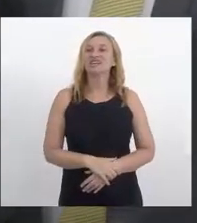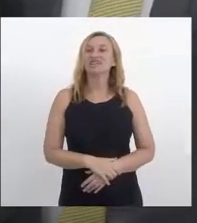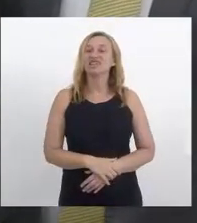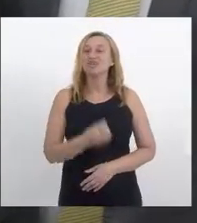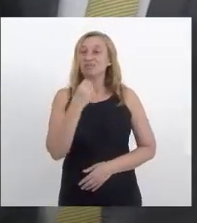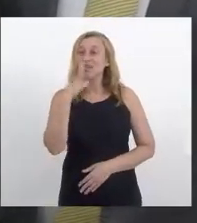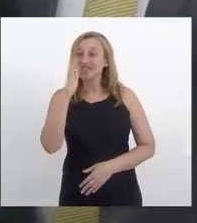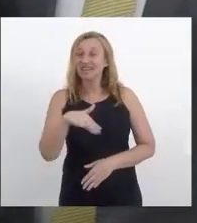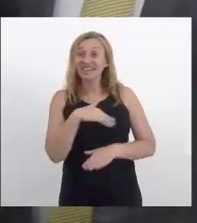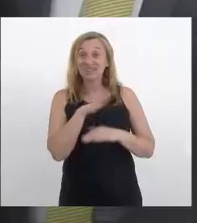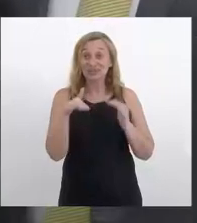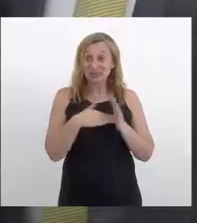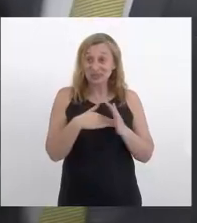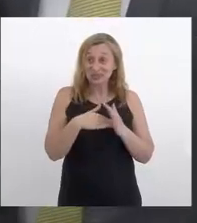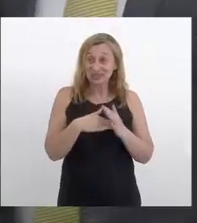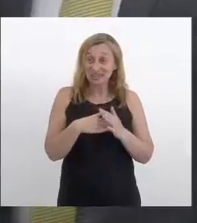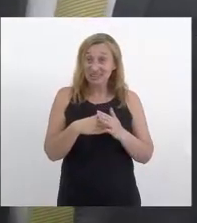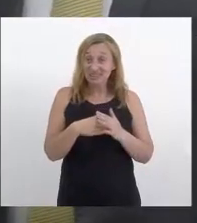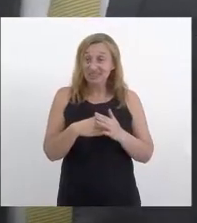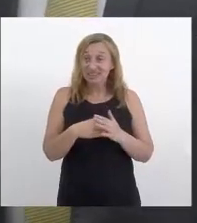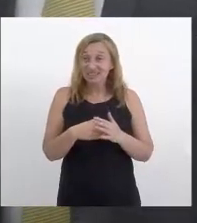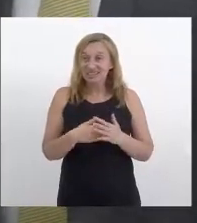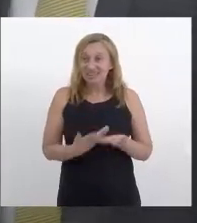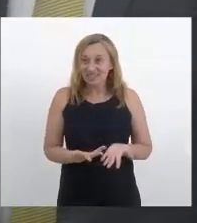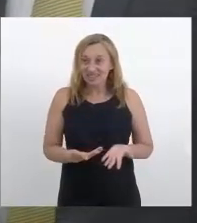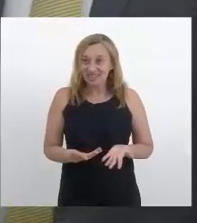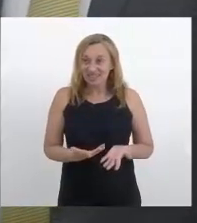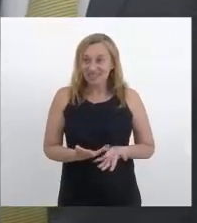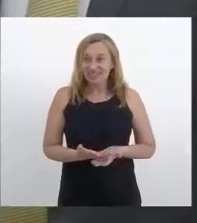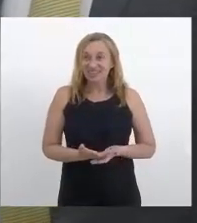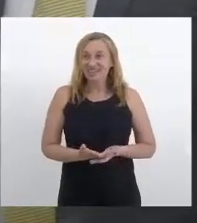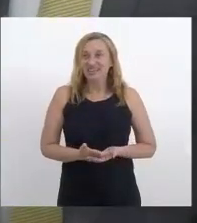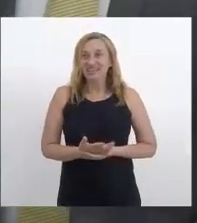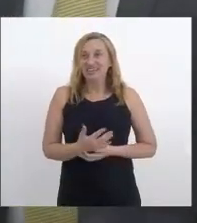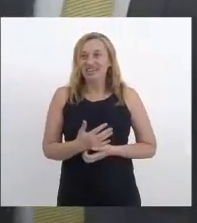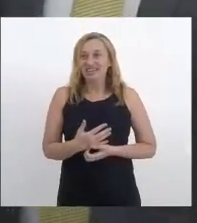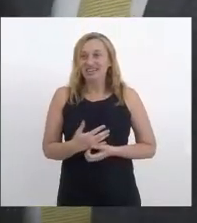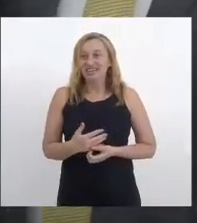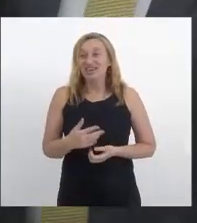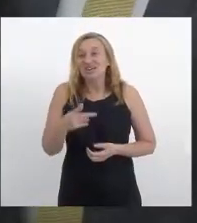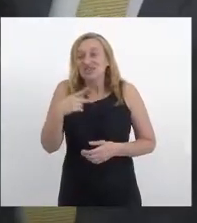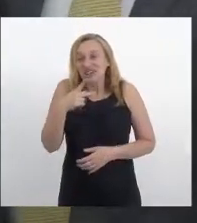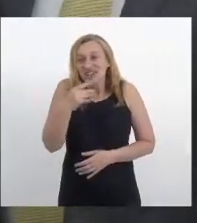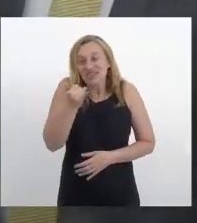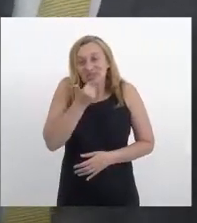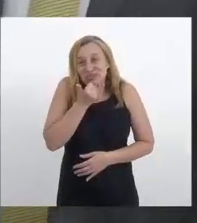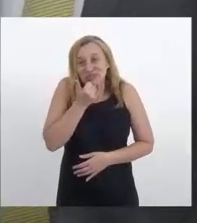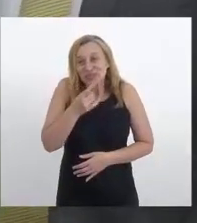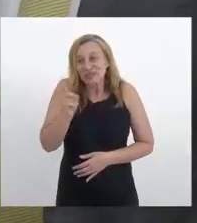Balogun. Boa tarde a todos. Eu prefiro tirar a máscara porque já falo enrolado, por não ser